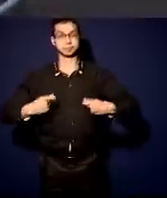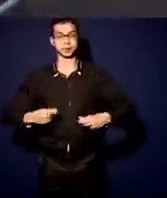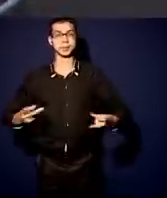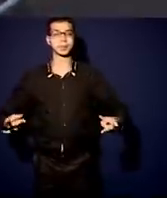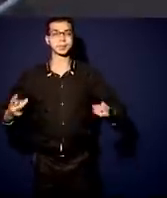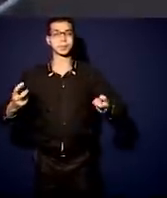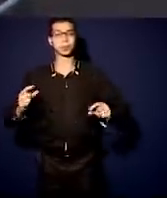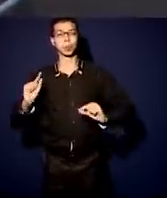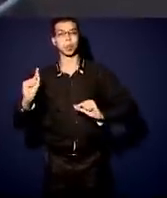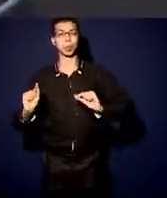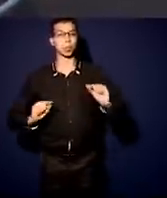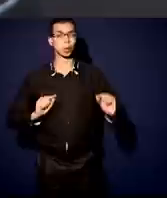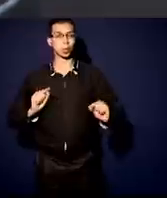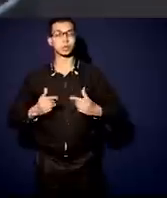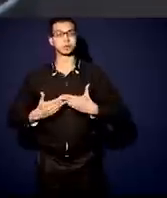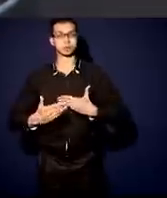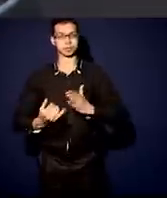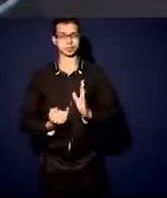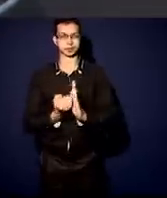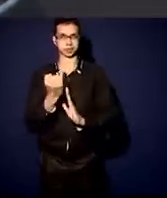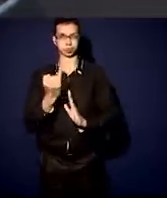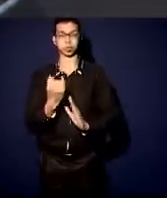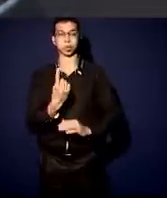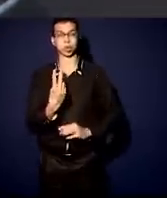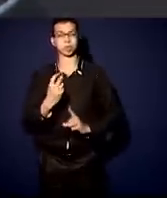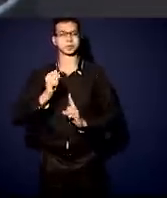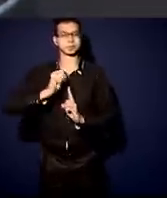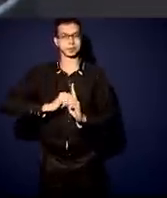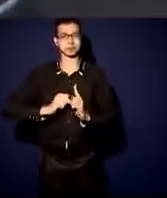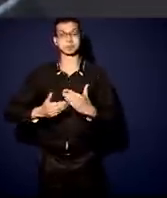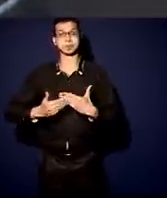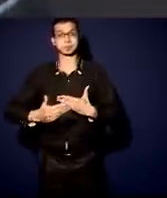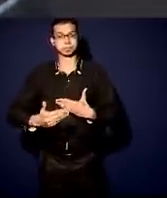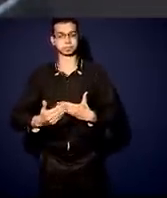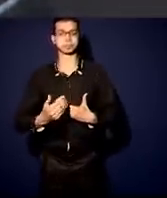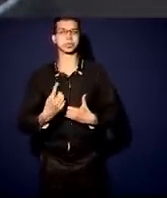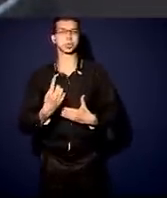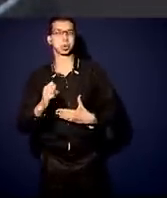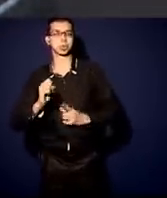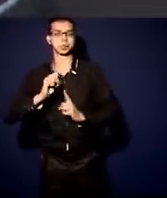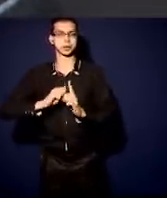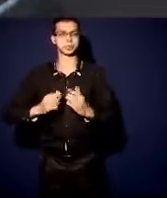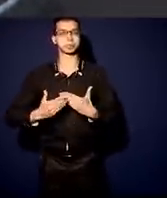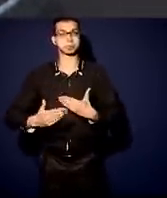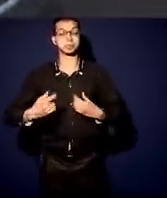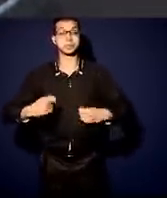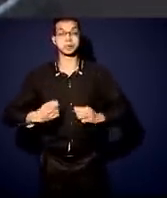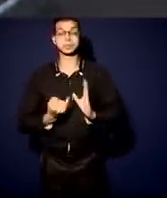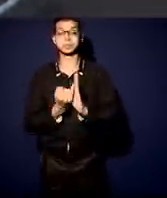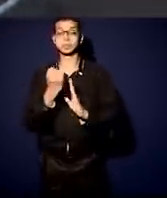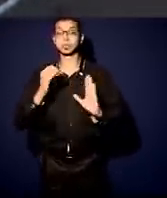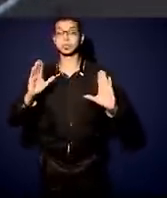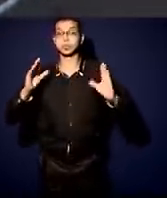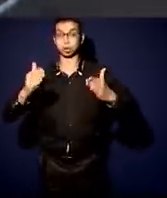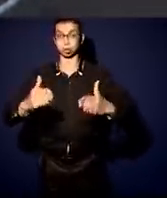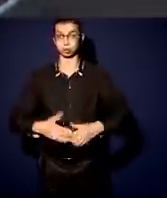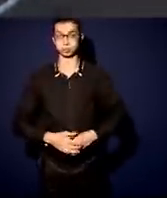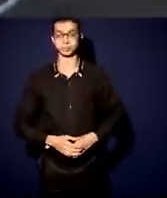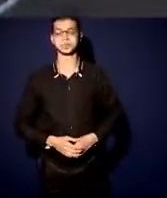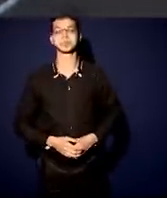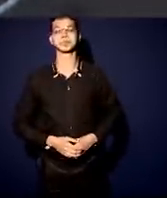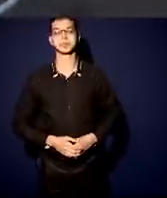de 18 a inflação acumular de 12 meses 18 meses à frente o que é uma maneira de indicar uma